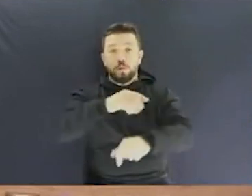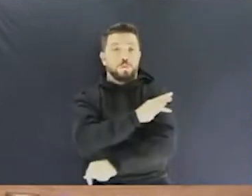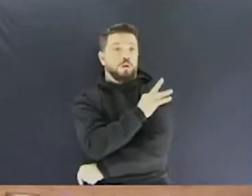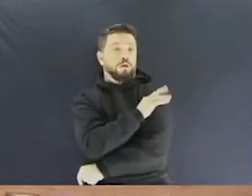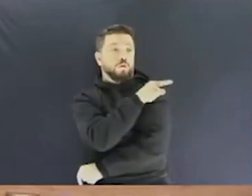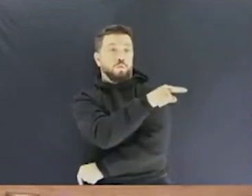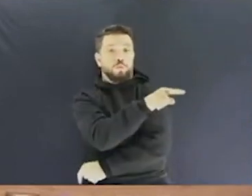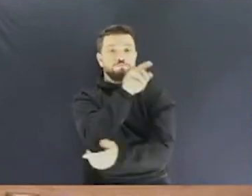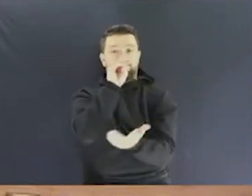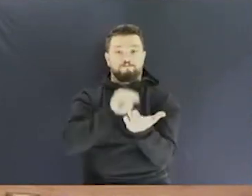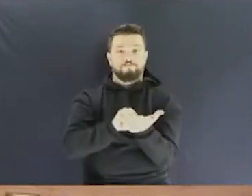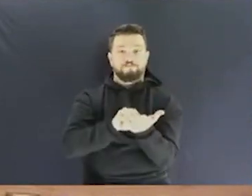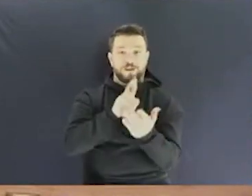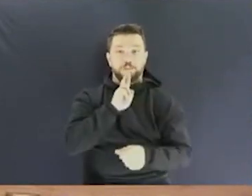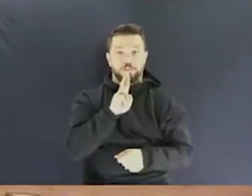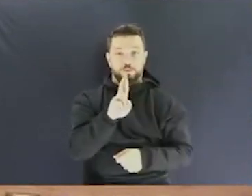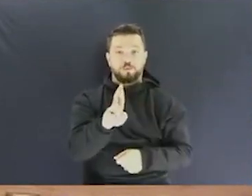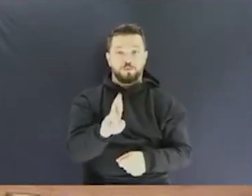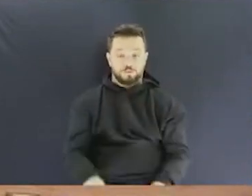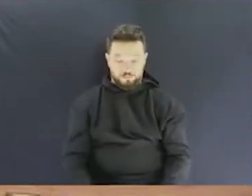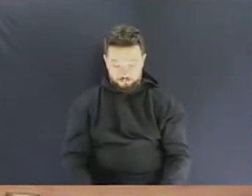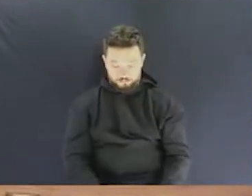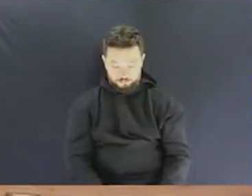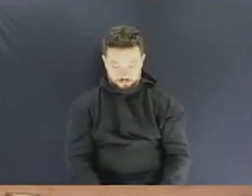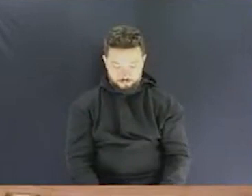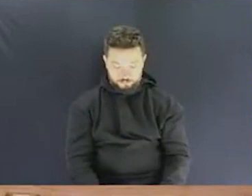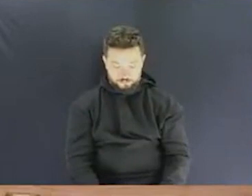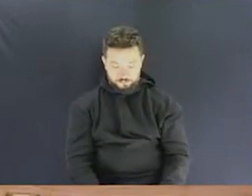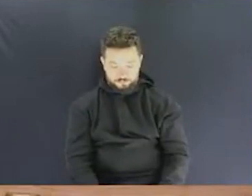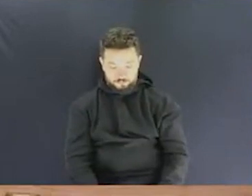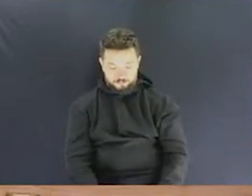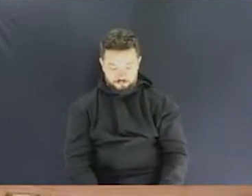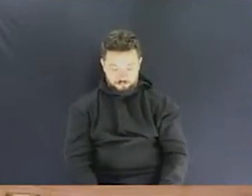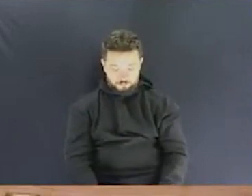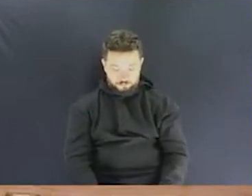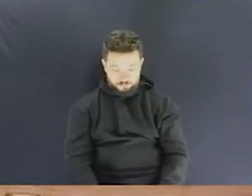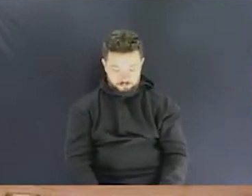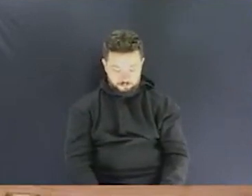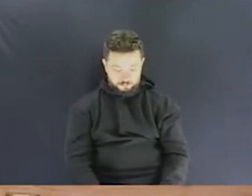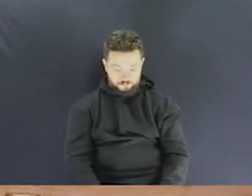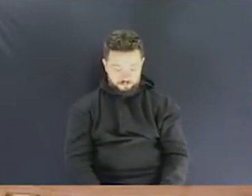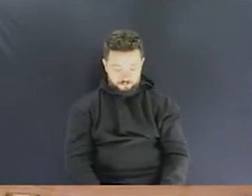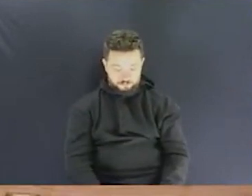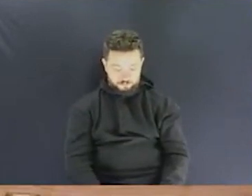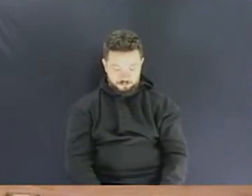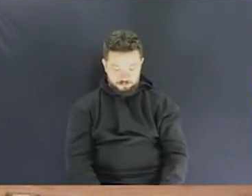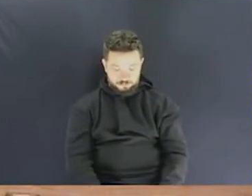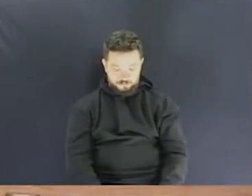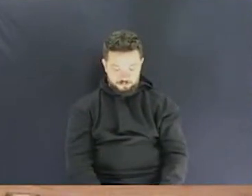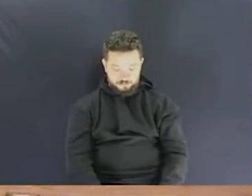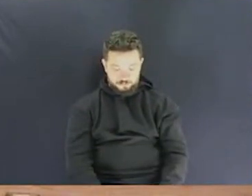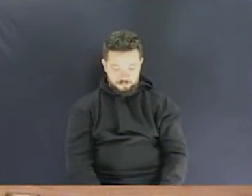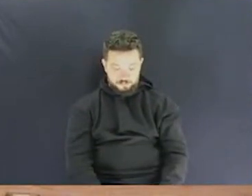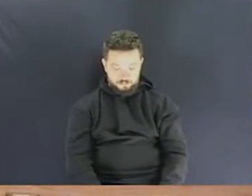dessas ações. Né, nós sabemos da obra do Bairro Novo da Caximba, da quantidade de unidades habitacionais